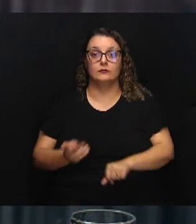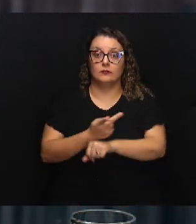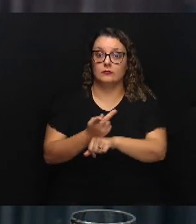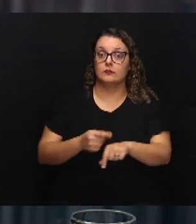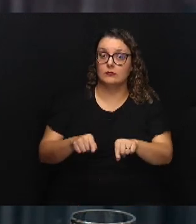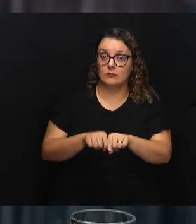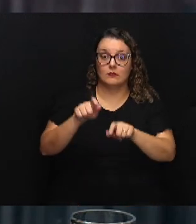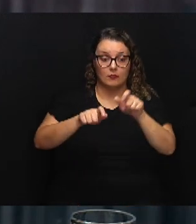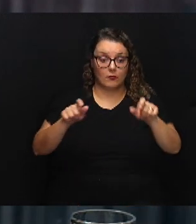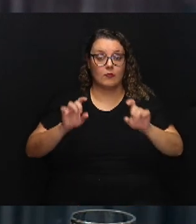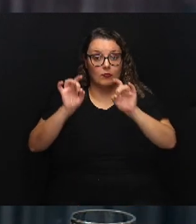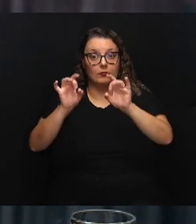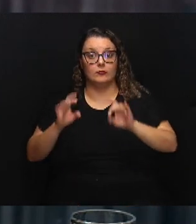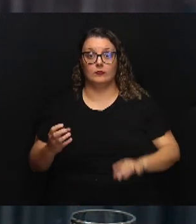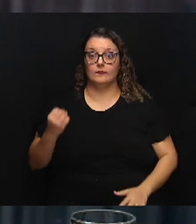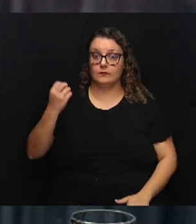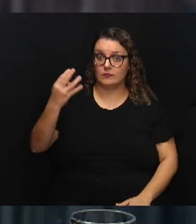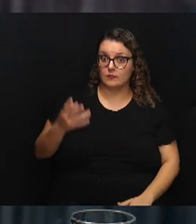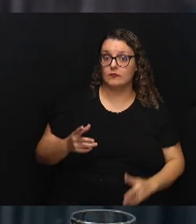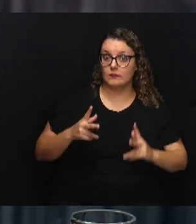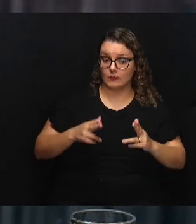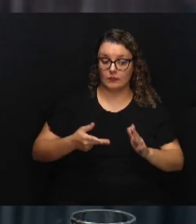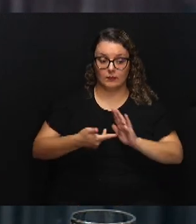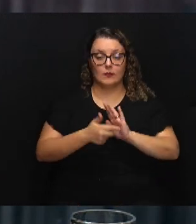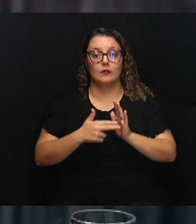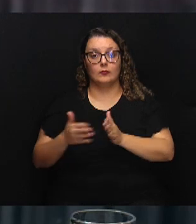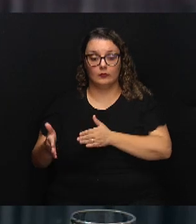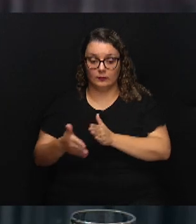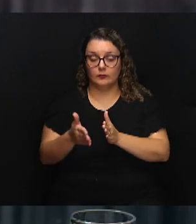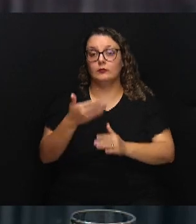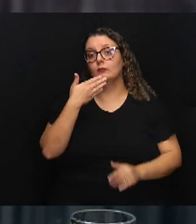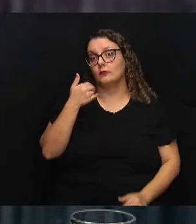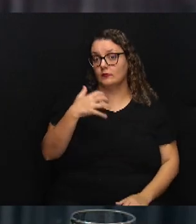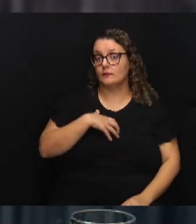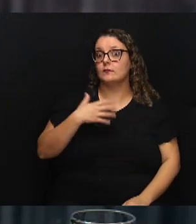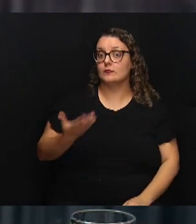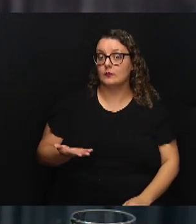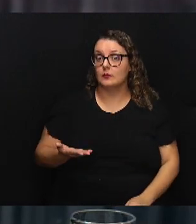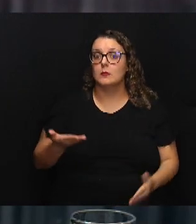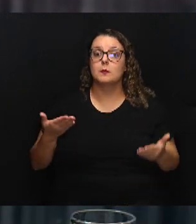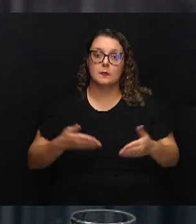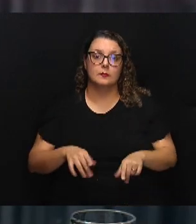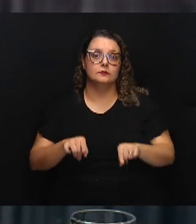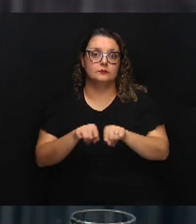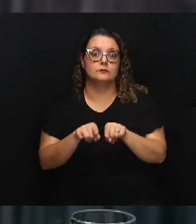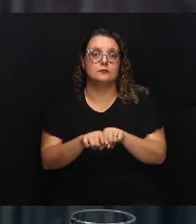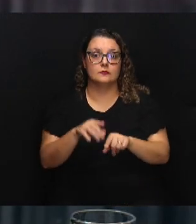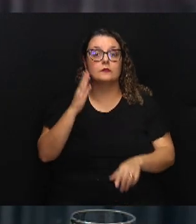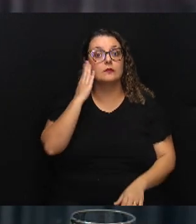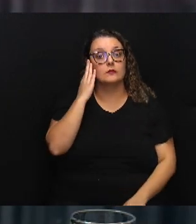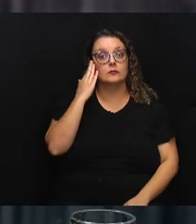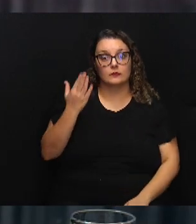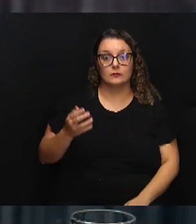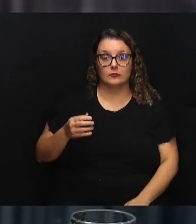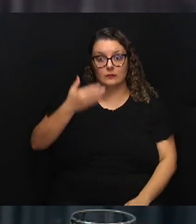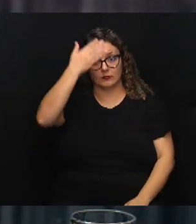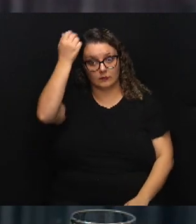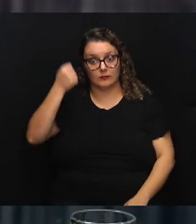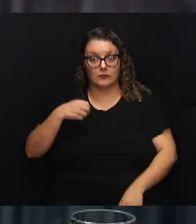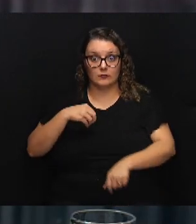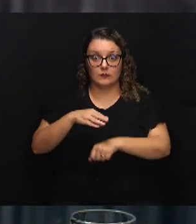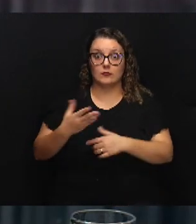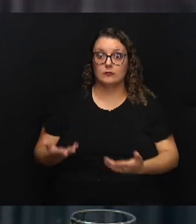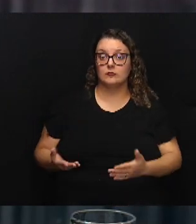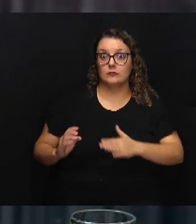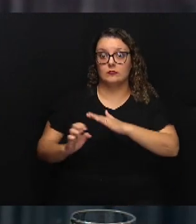pessoas especializadas em viagem, que nesse sentido ela pode te guiar da melhor maneira. E hoje a gente sabe também, né? A Rubia que pediu uma dica, que tem